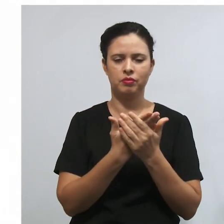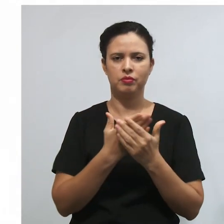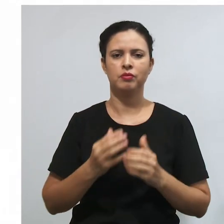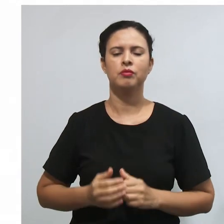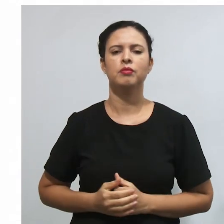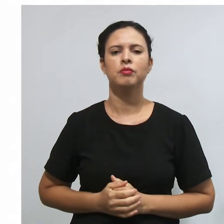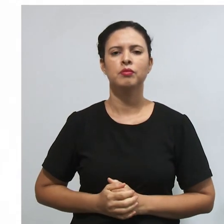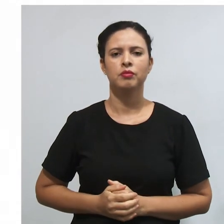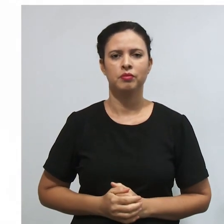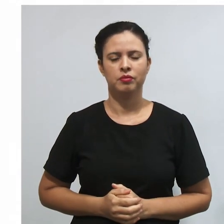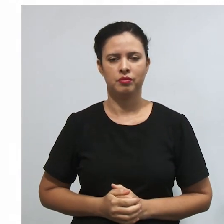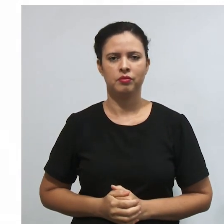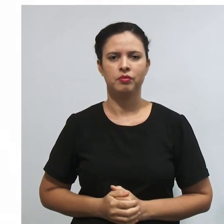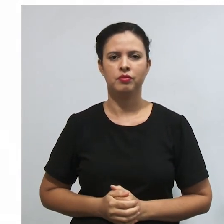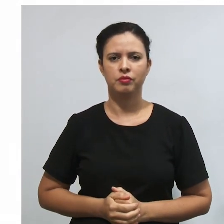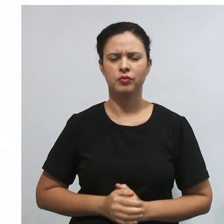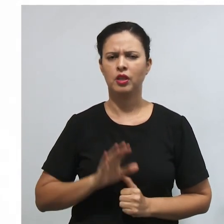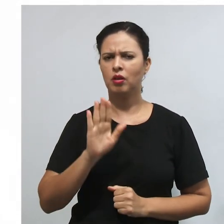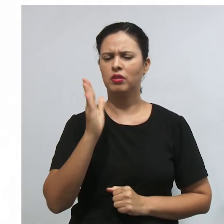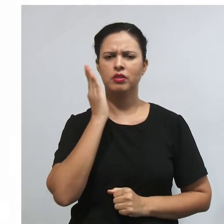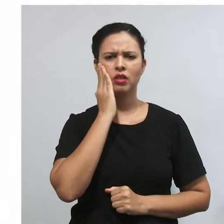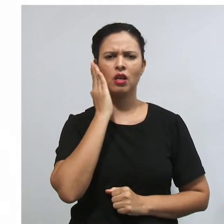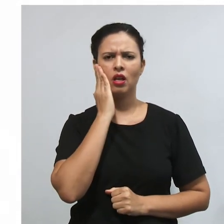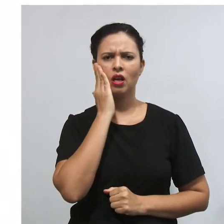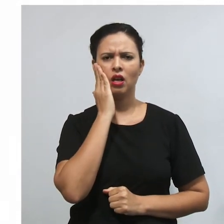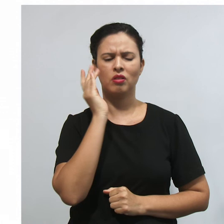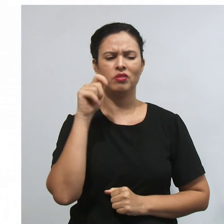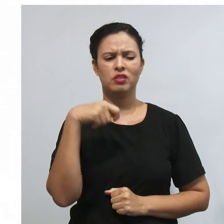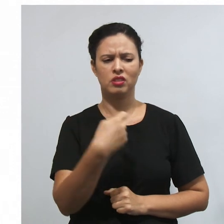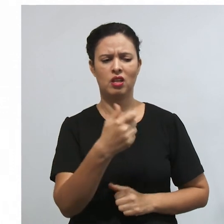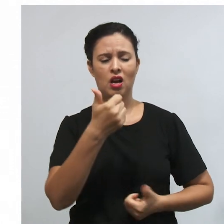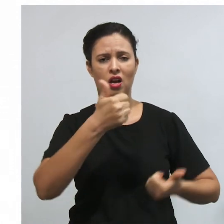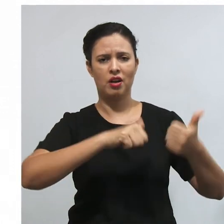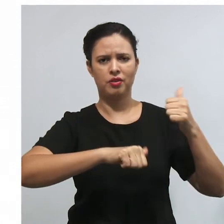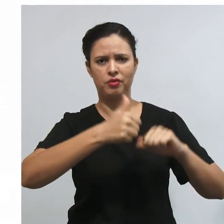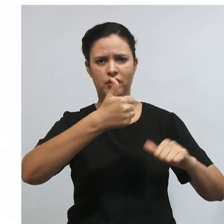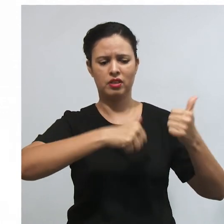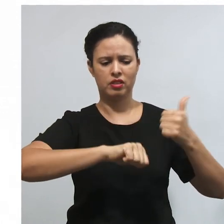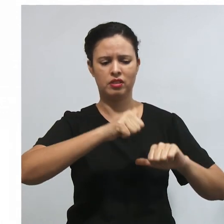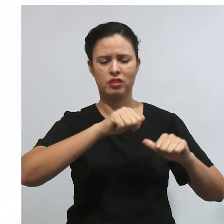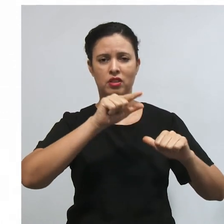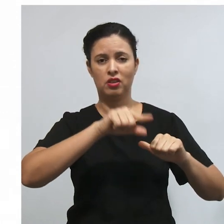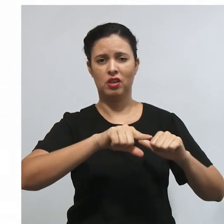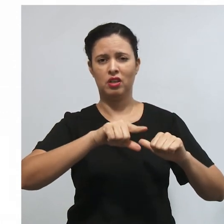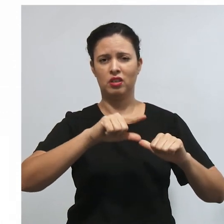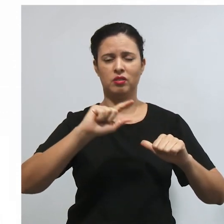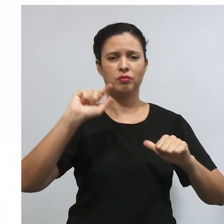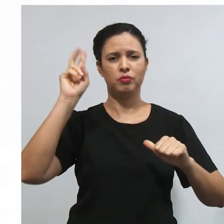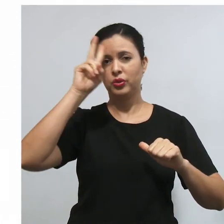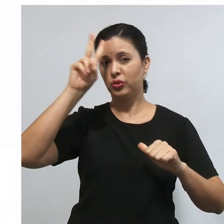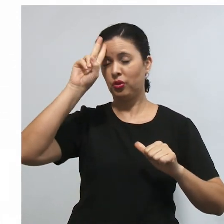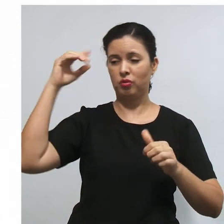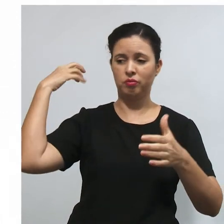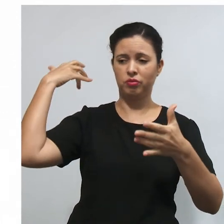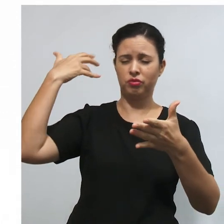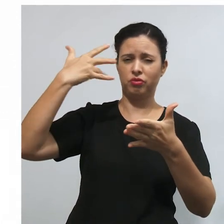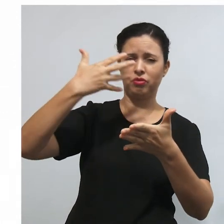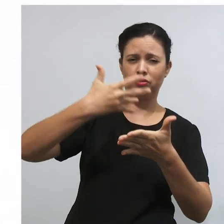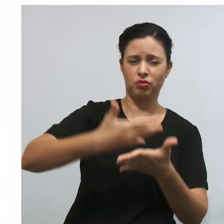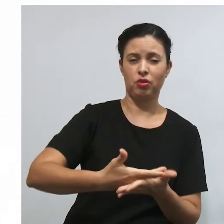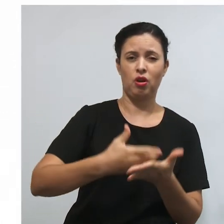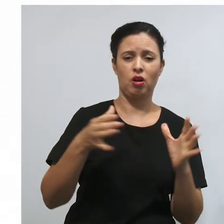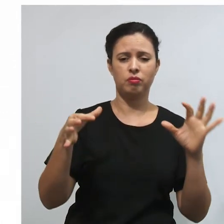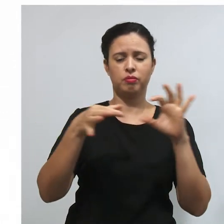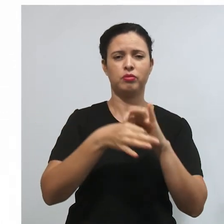essa palavra, avaliação, ela, historicamente, ela é ligada ao quê? A um termo autoritário,